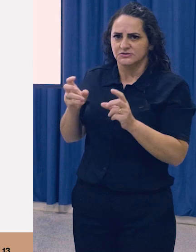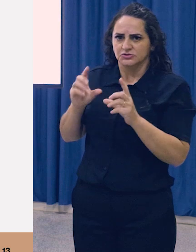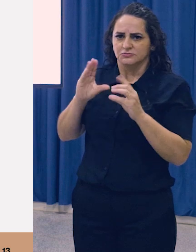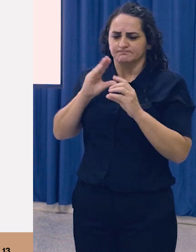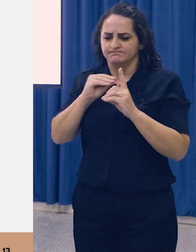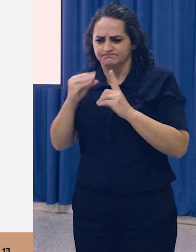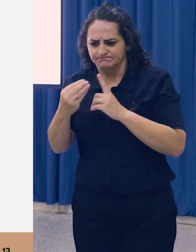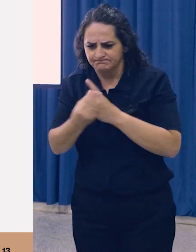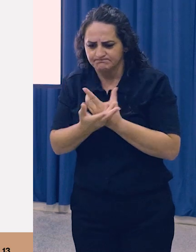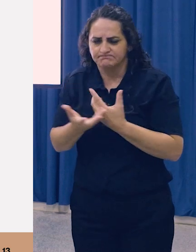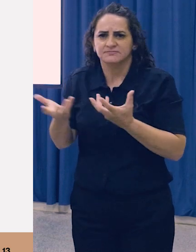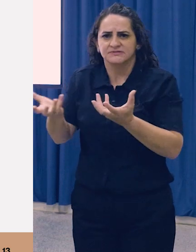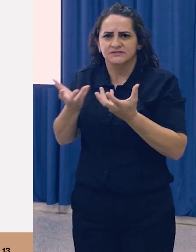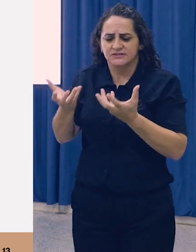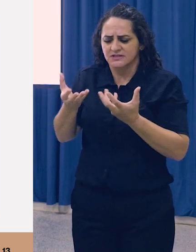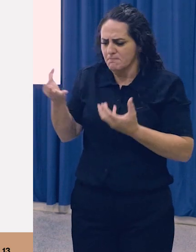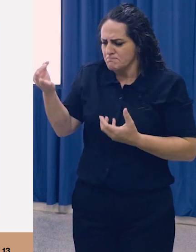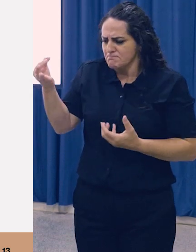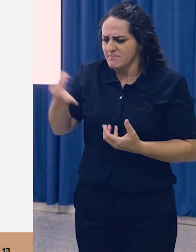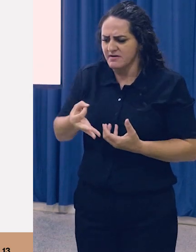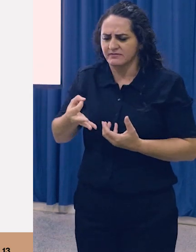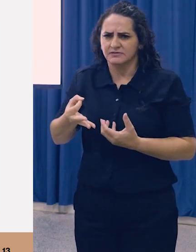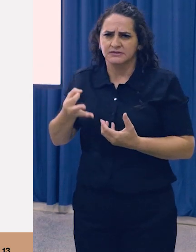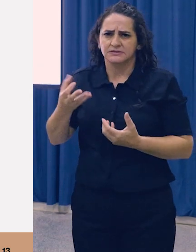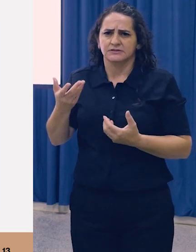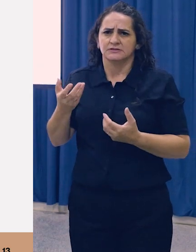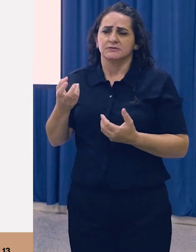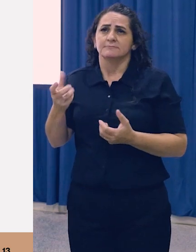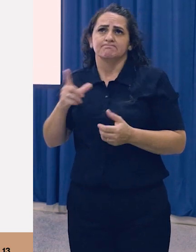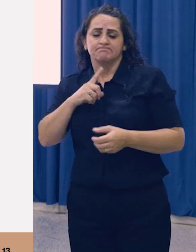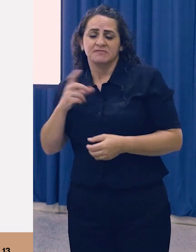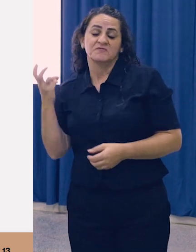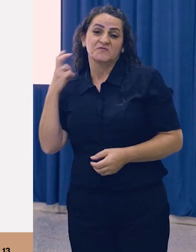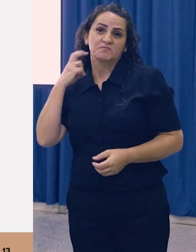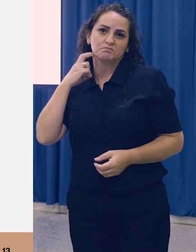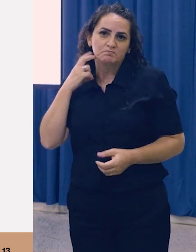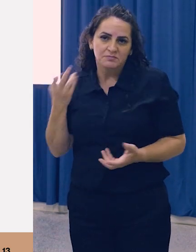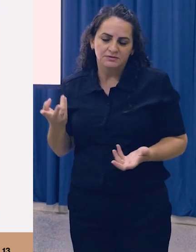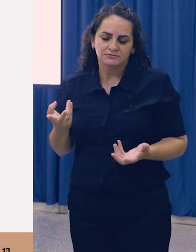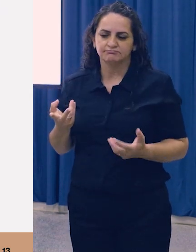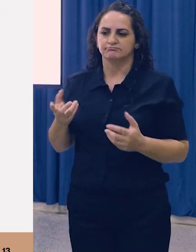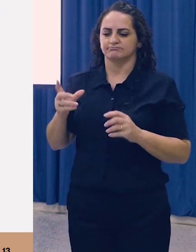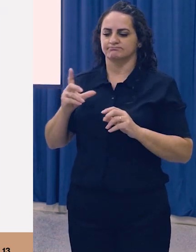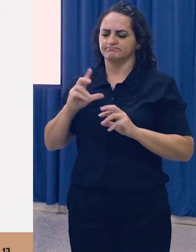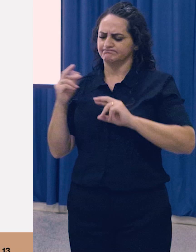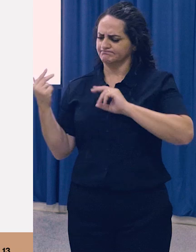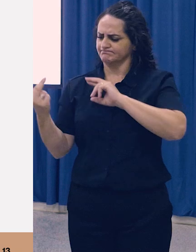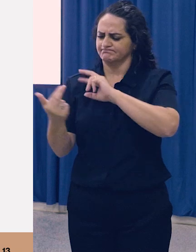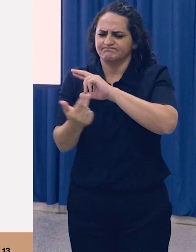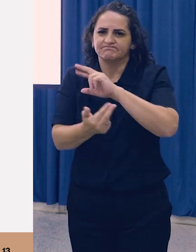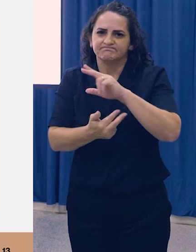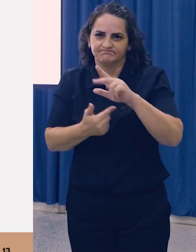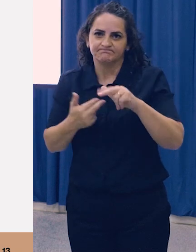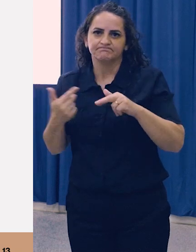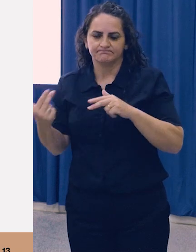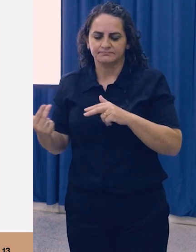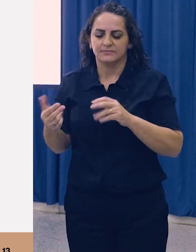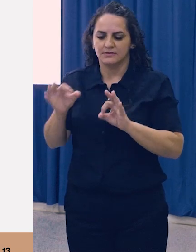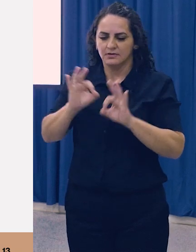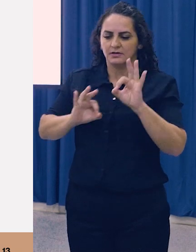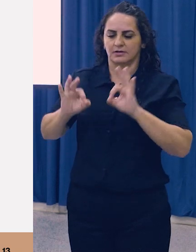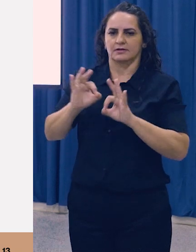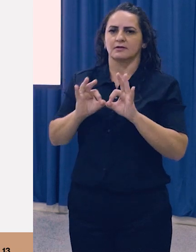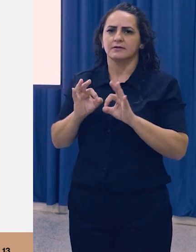a perfeição, da eternidade, que tenham vampiros, enfim, várias obras que são semelhantes à